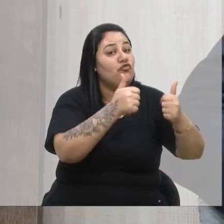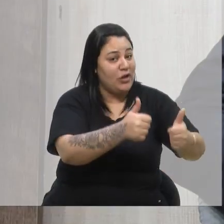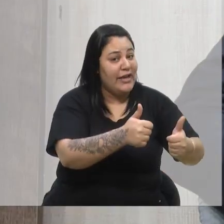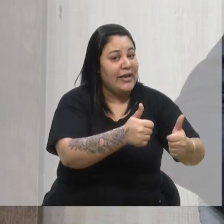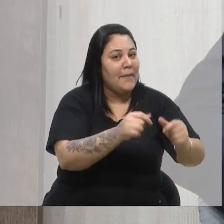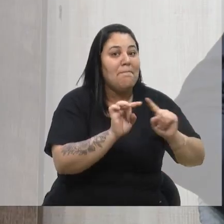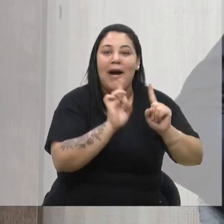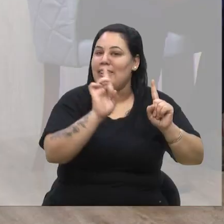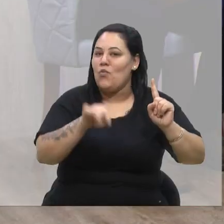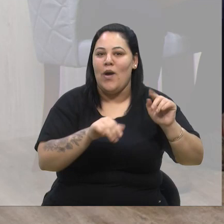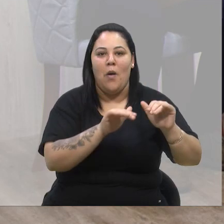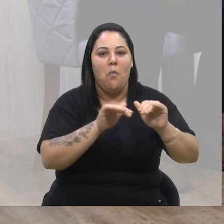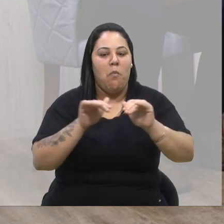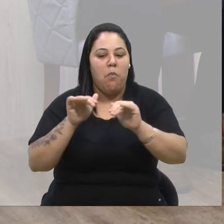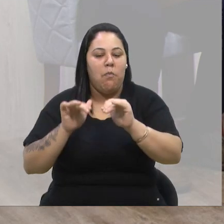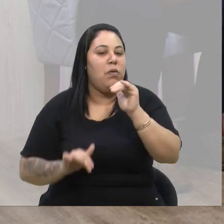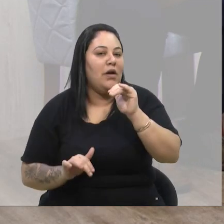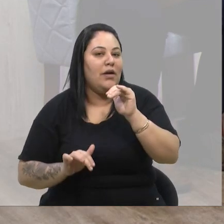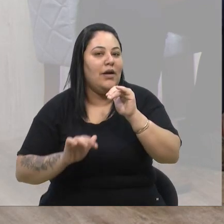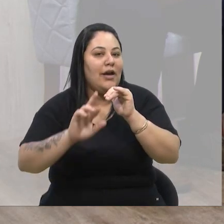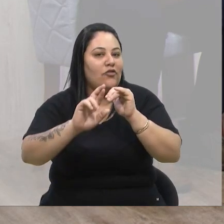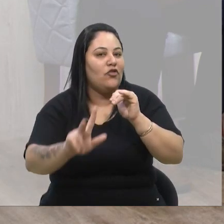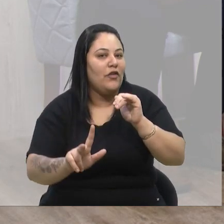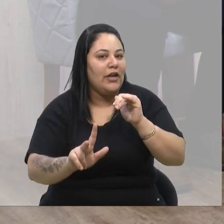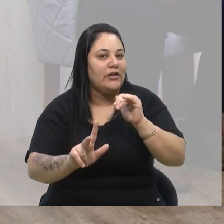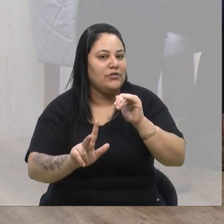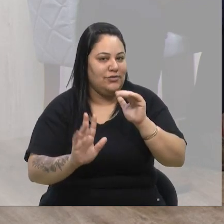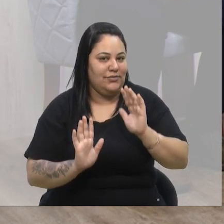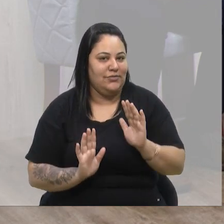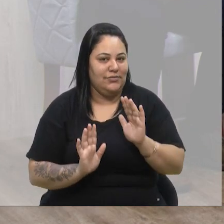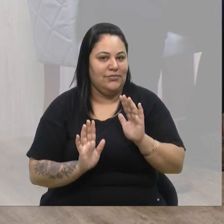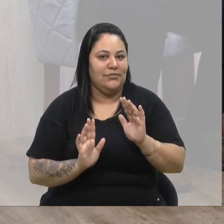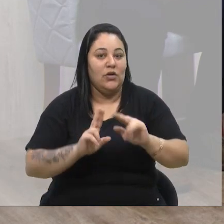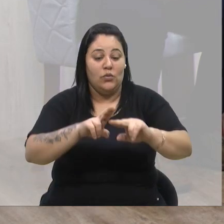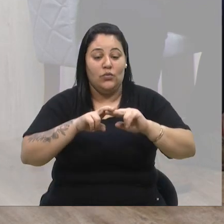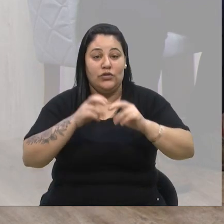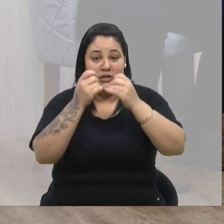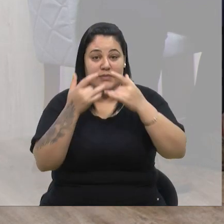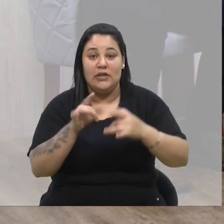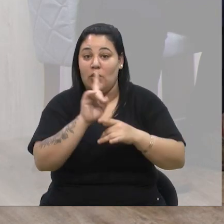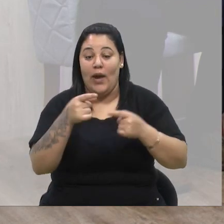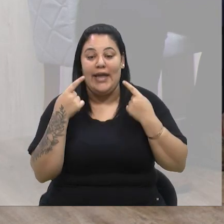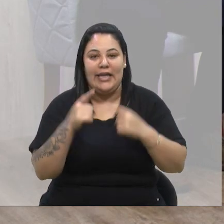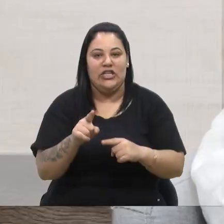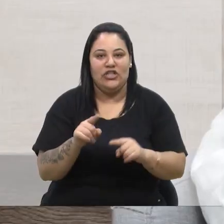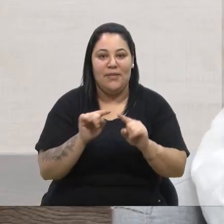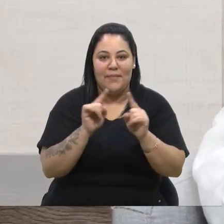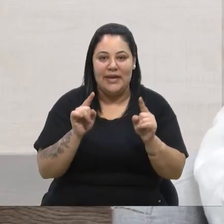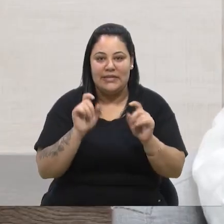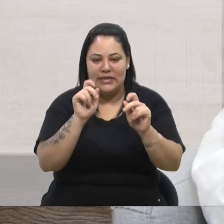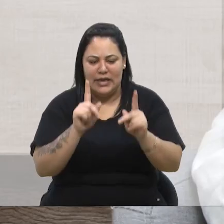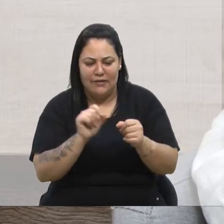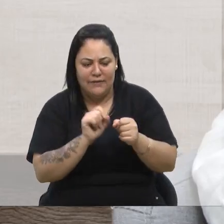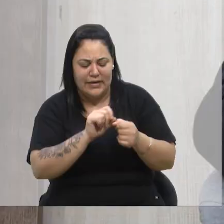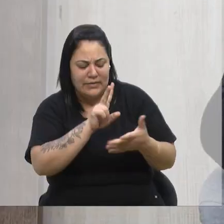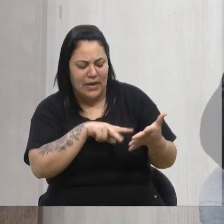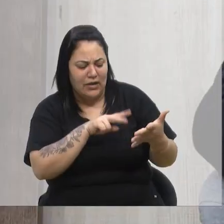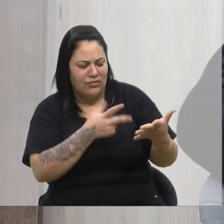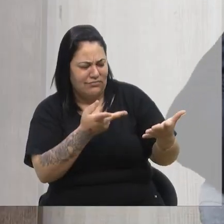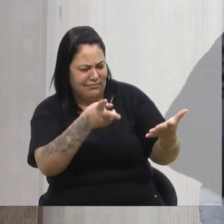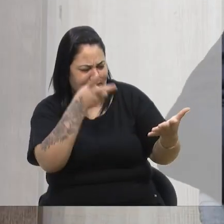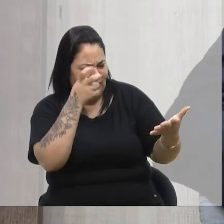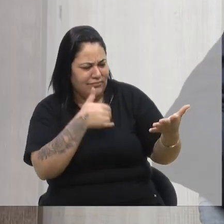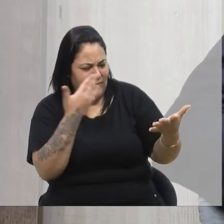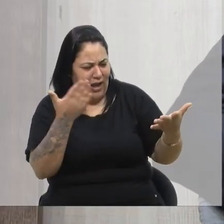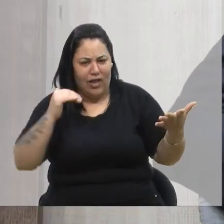é o padrão, exato. Não, aí a gente Por isso que eu te pergunto, não no sentido de criticar, mas no sentido de quem faz a leitura e sente uma falta,